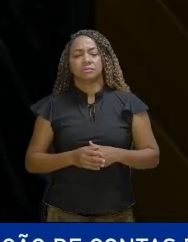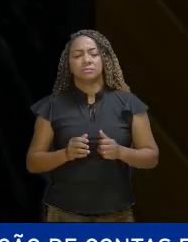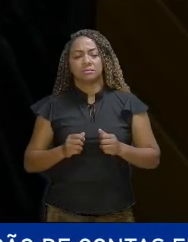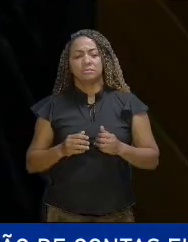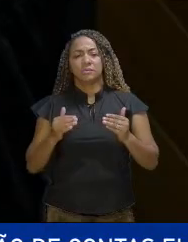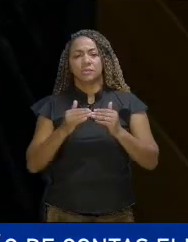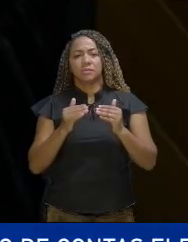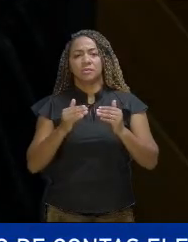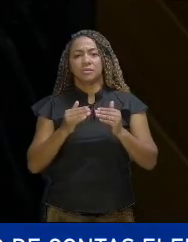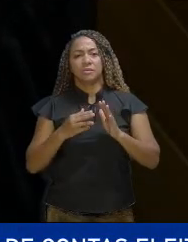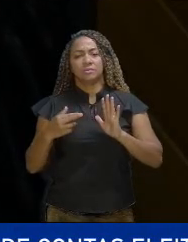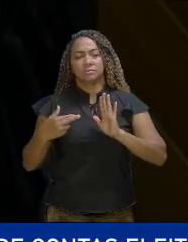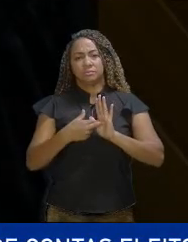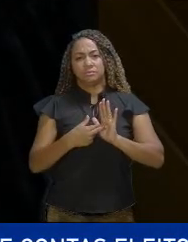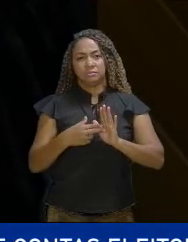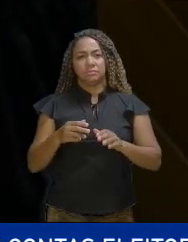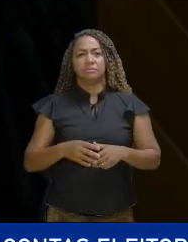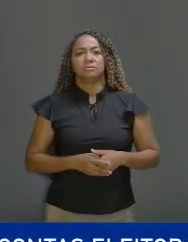Acompanho o relator, excelência.